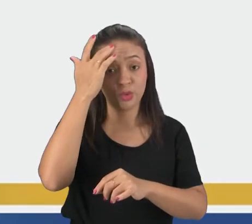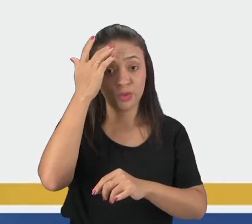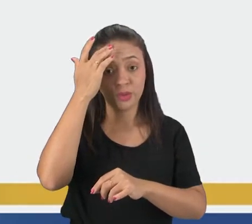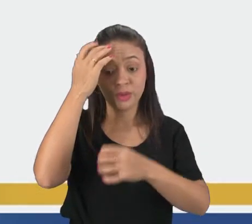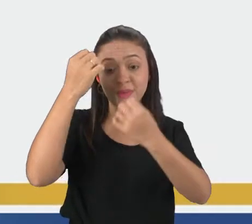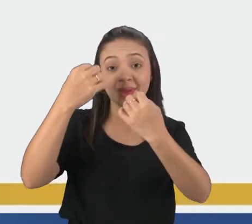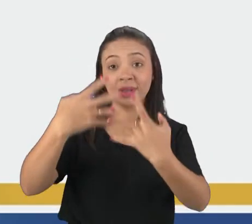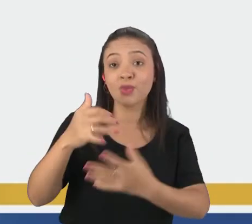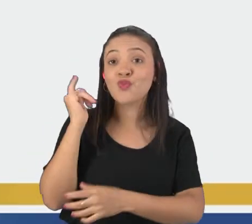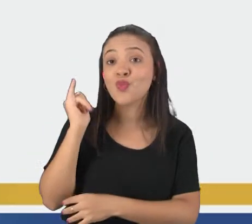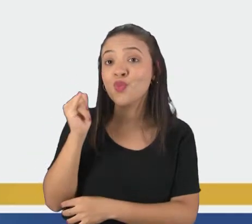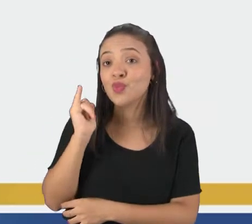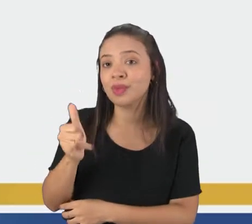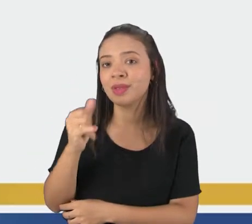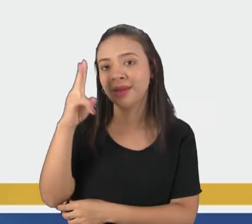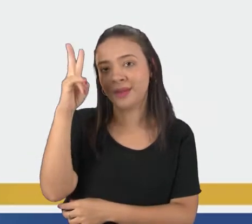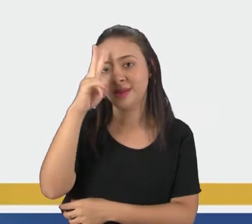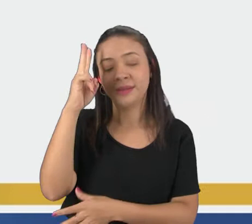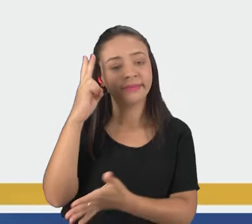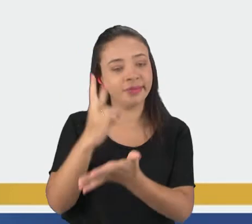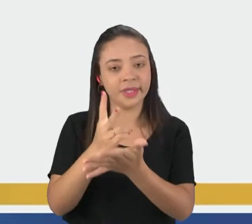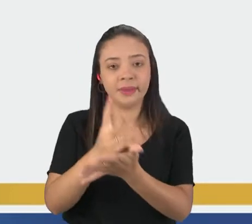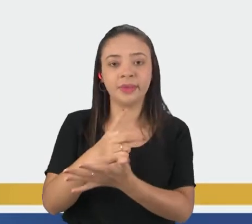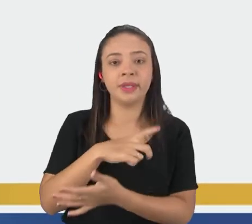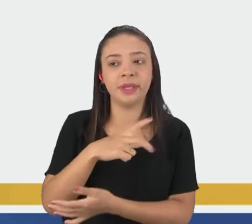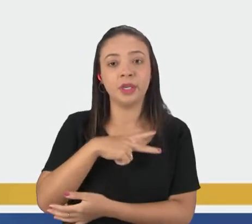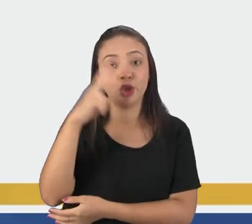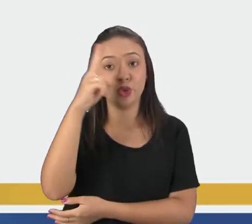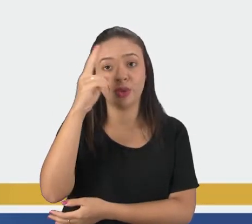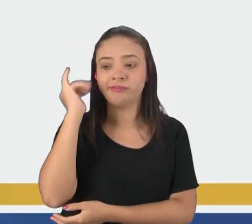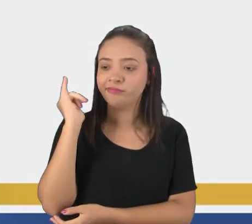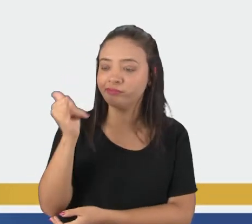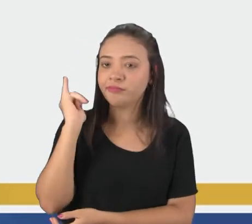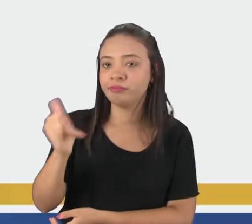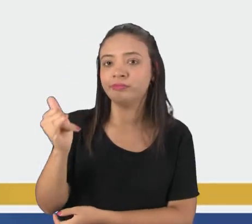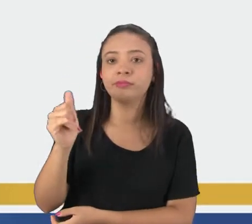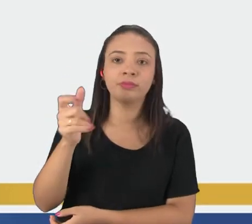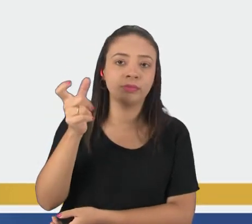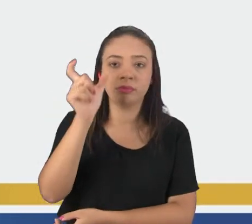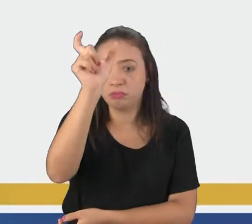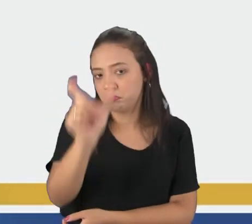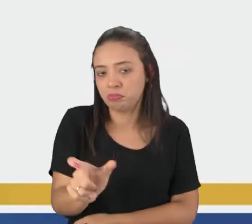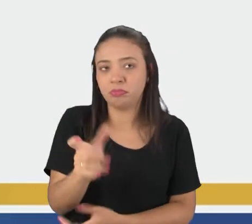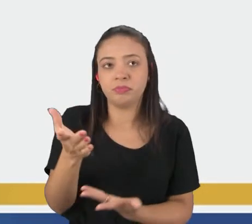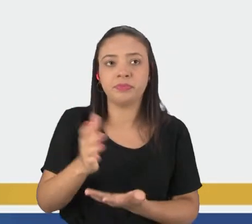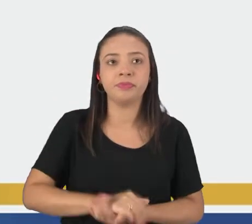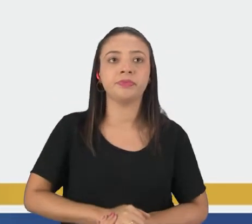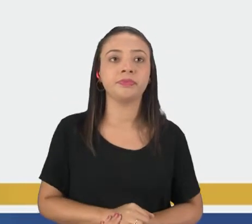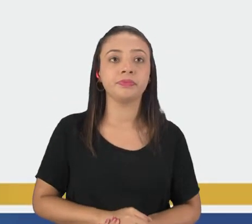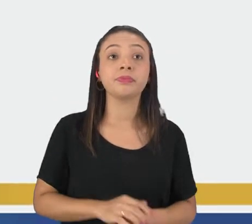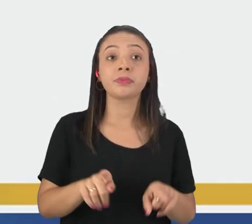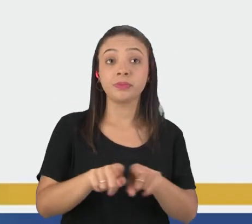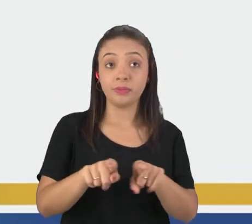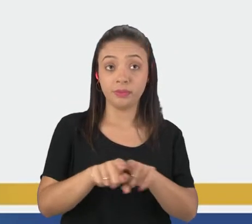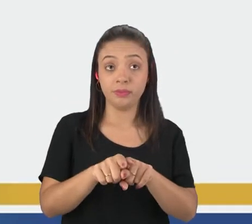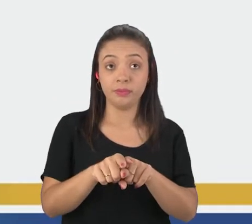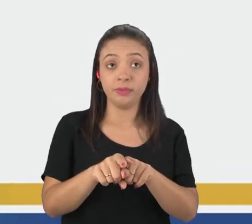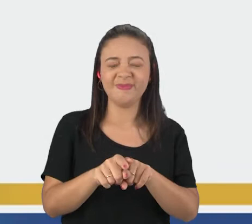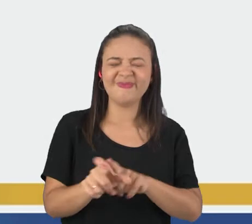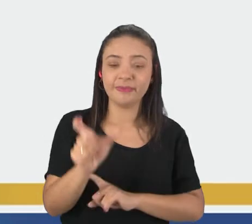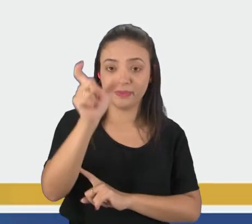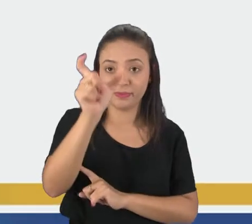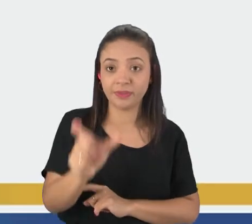contando a história, né? Sempre a história é narrada, é contada por alguém. O personagem